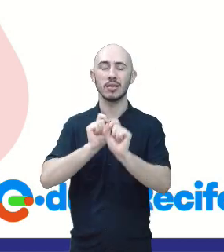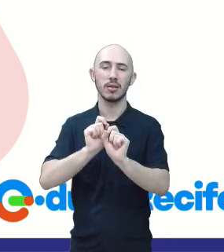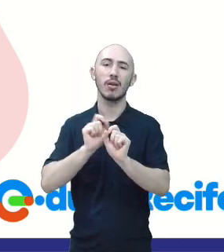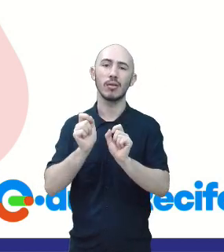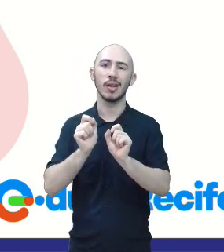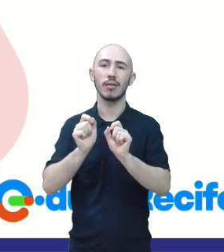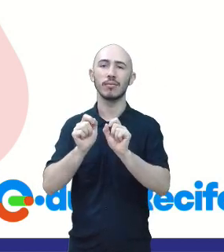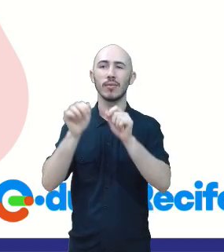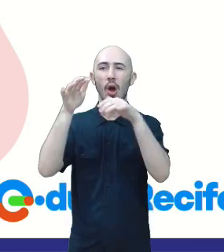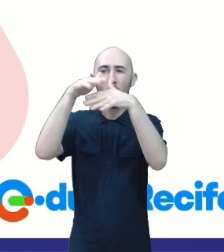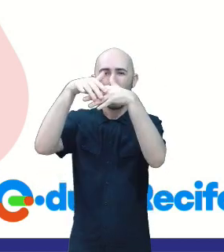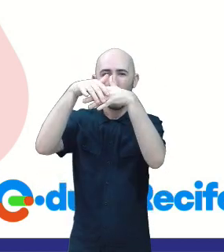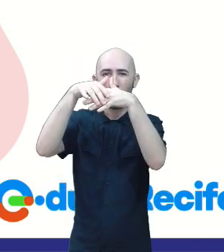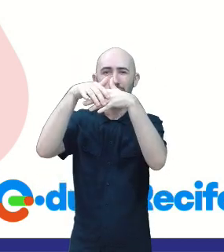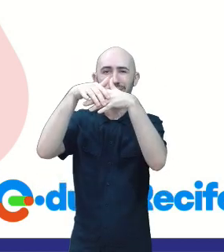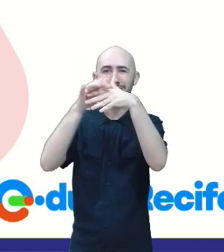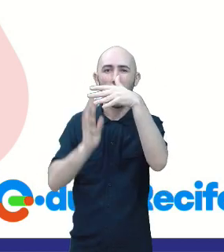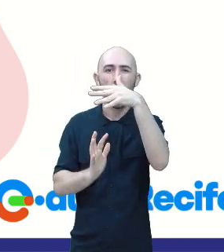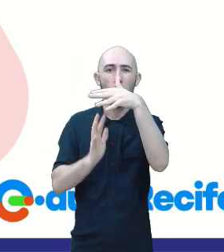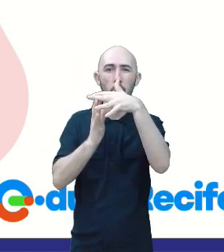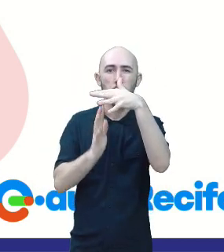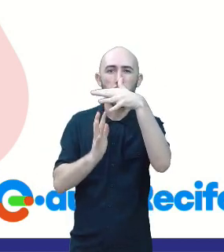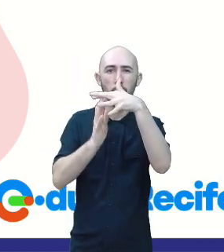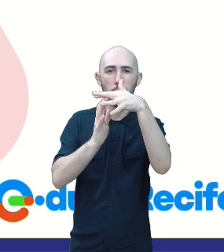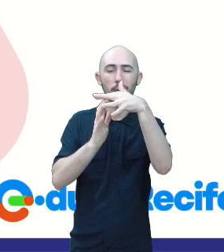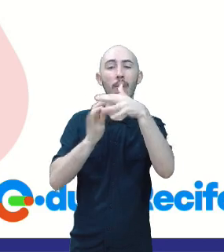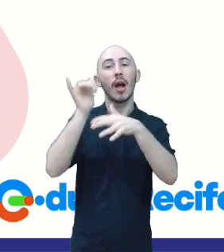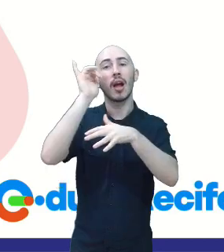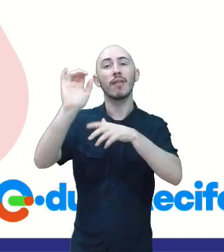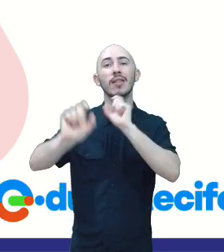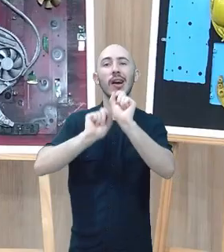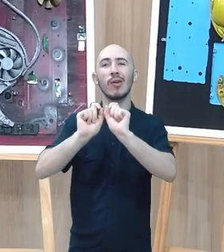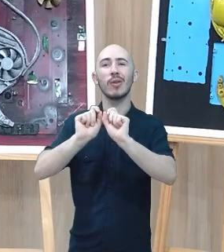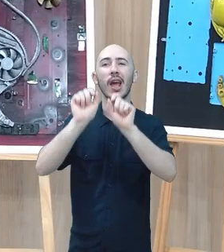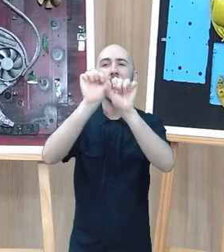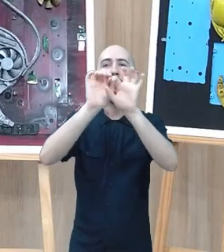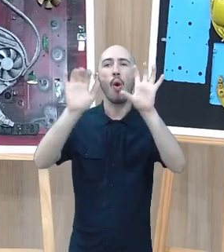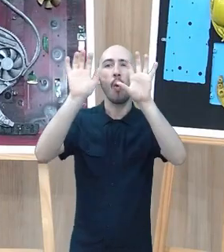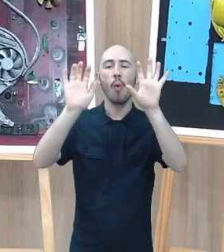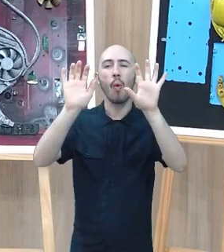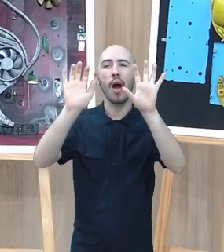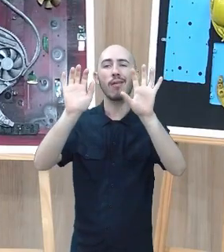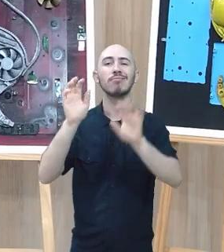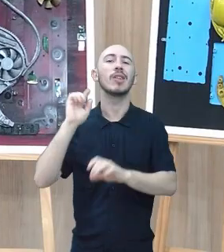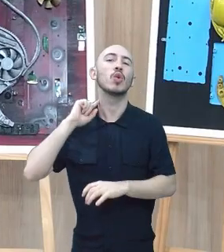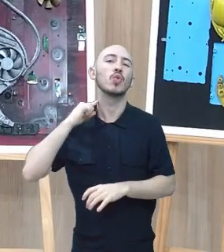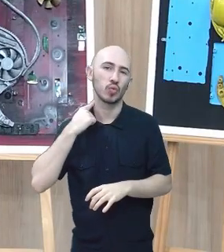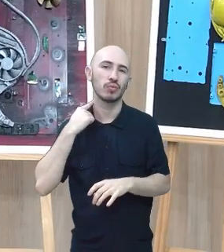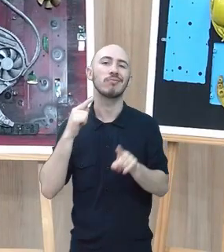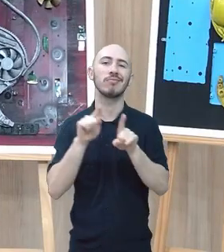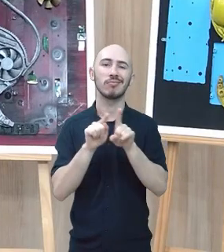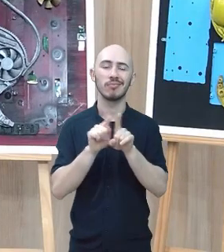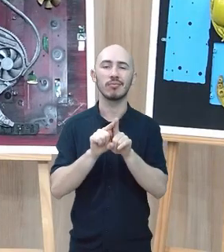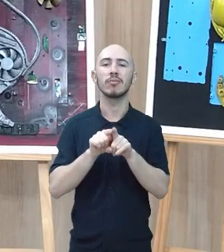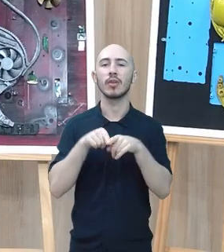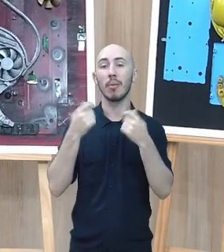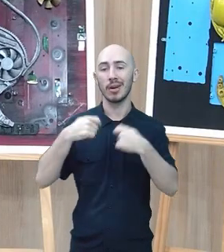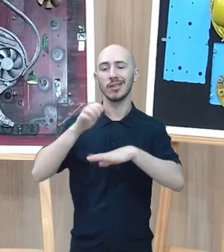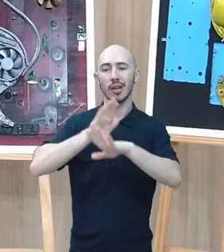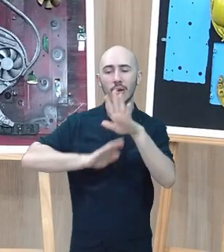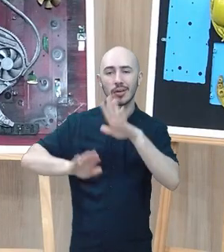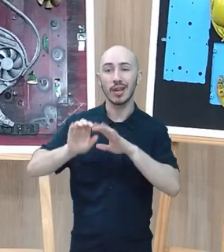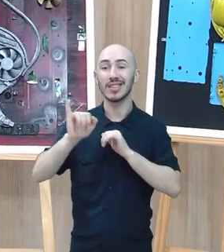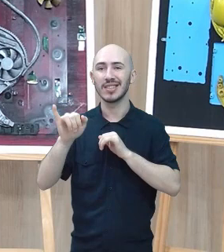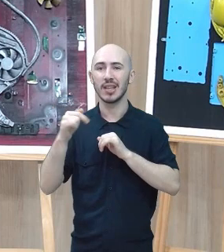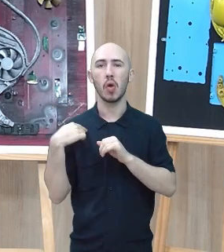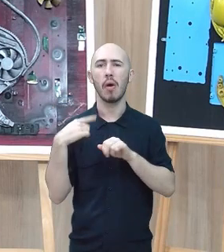e equipamentos especiais para evitar a poluição do ar. Porque se a gente não tem esses equipamentos